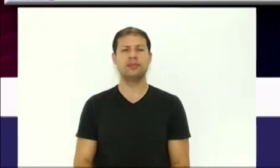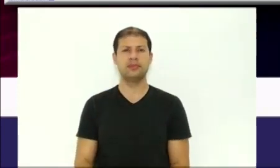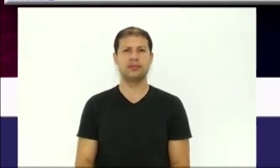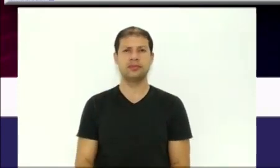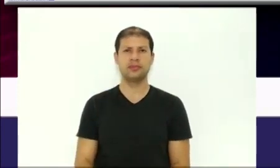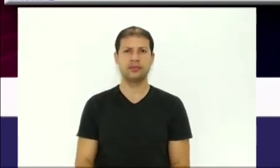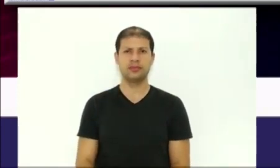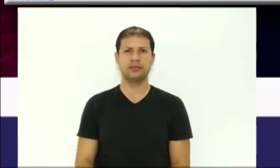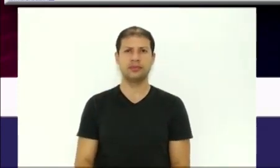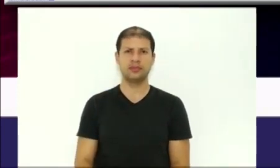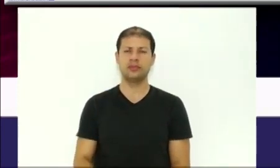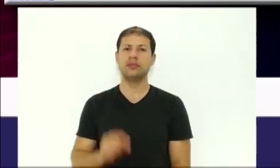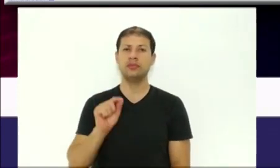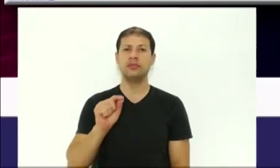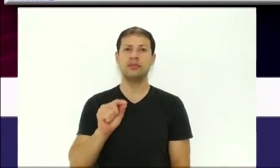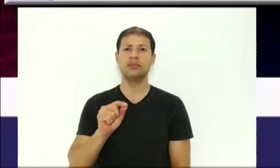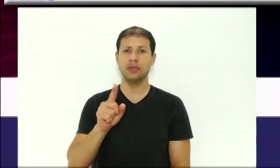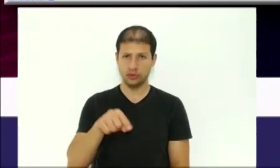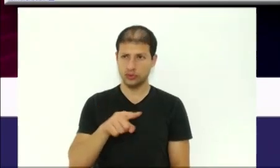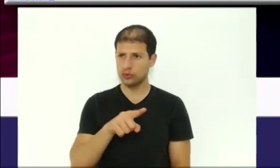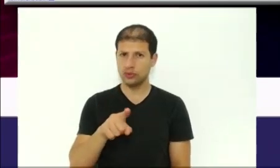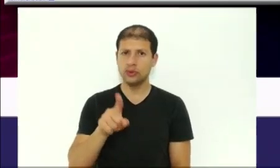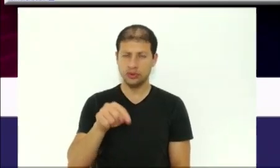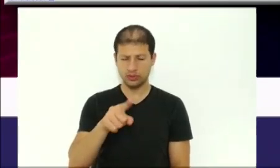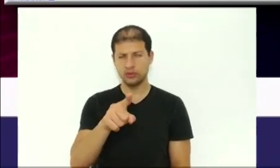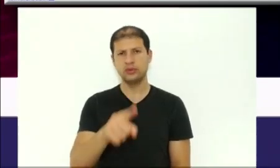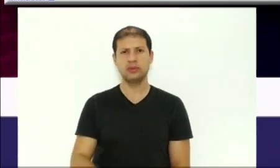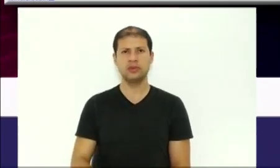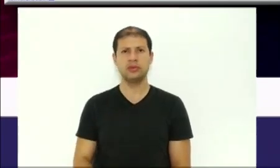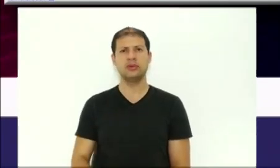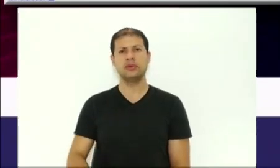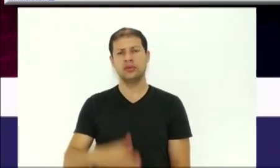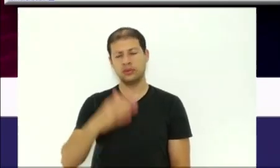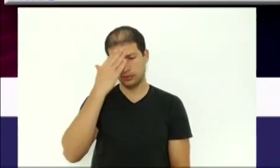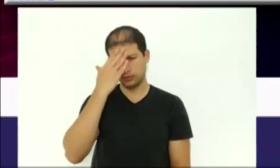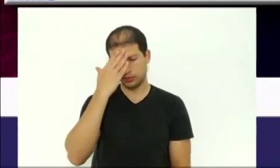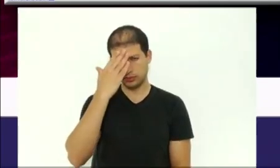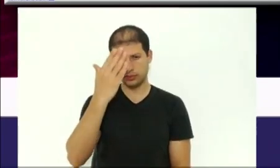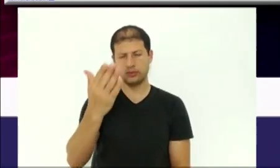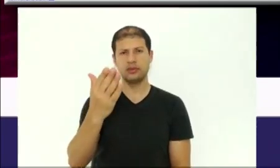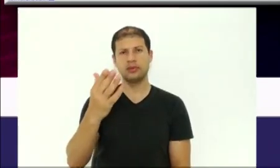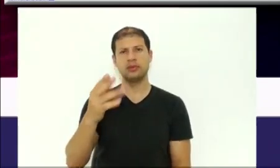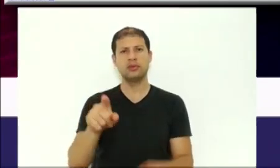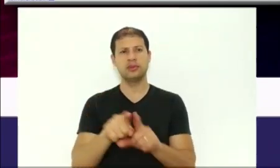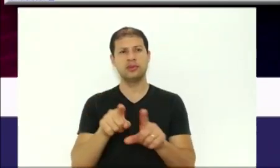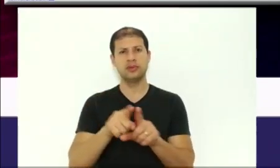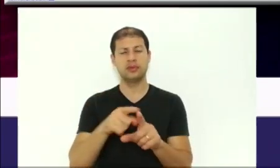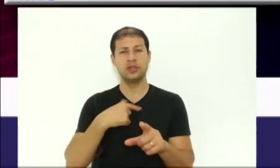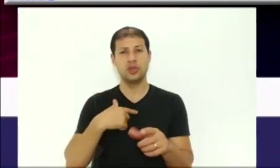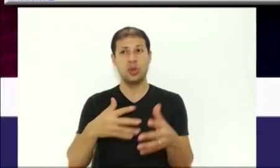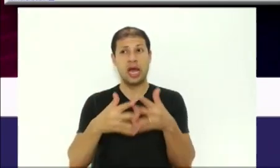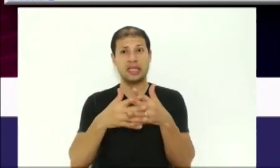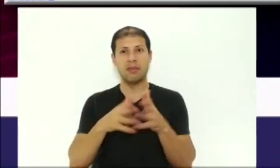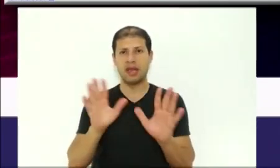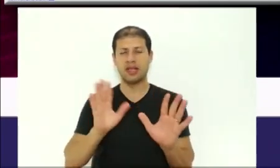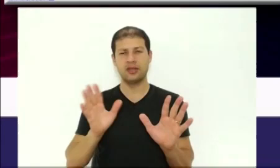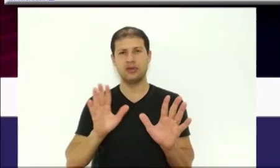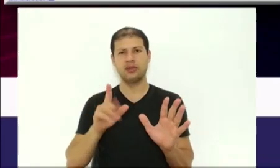Oi? É isso? É isso. É isso. Eu agradeço, inclusive eu não queria atrapalhar, né, a